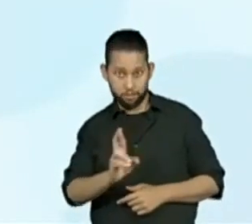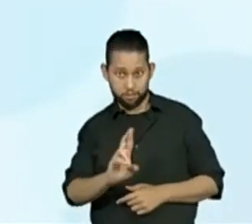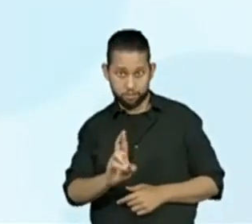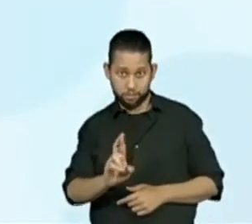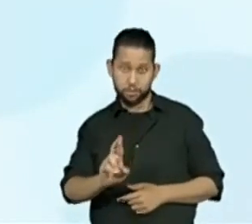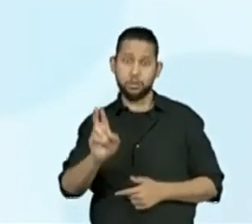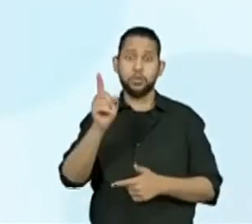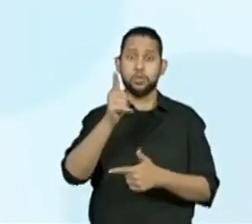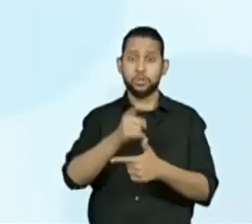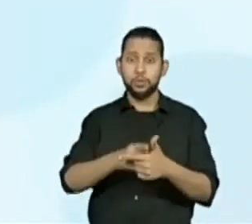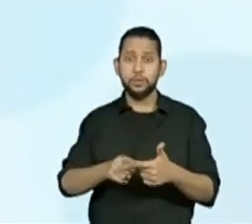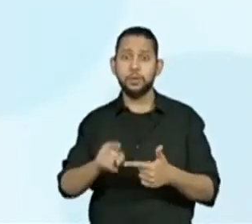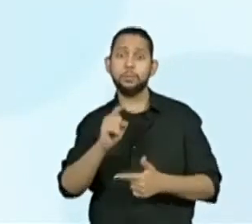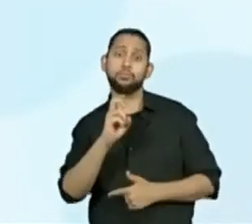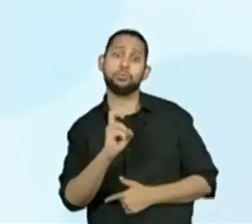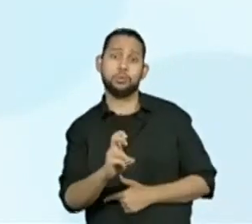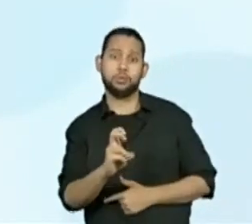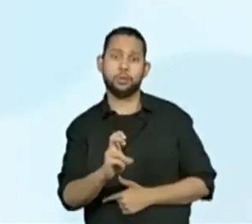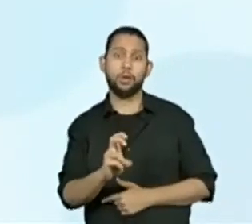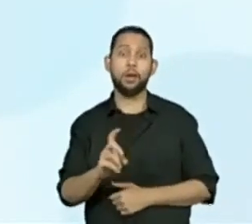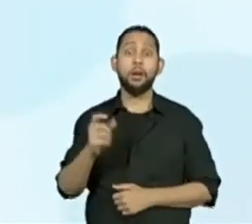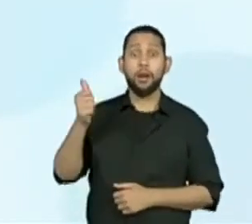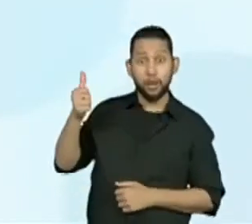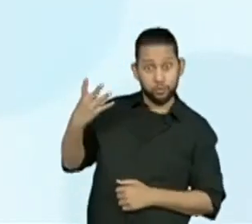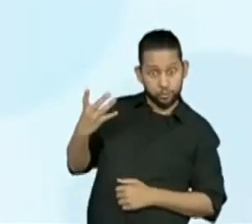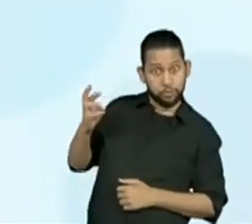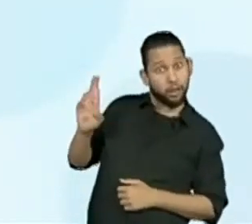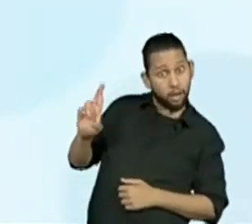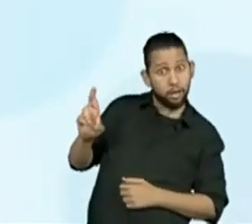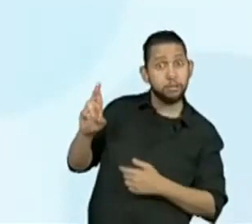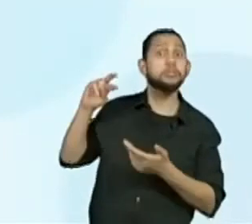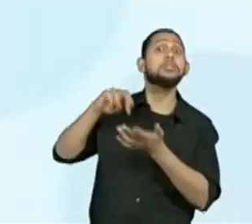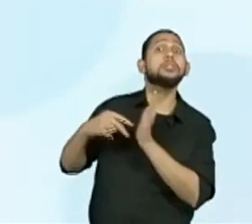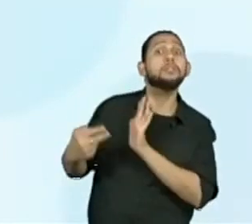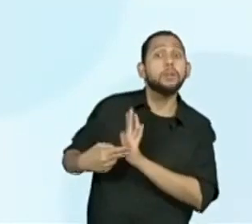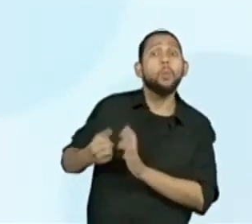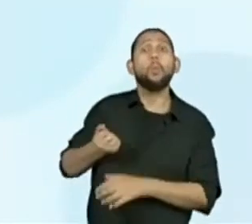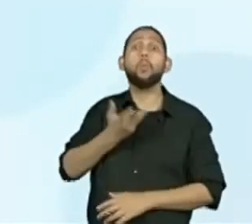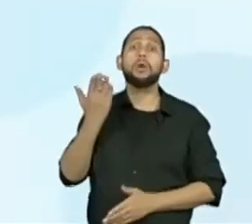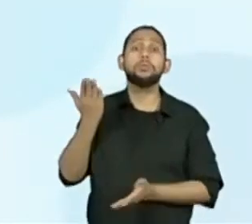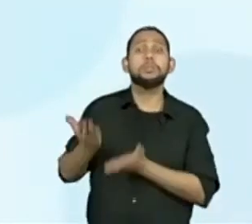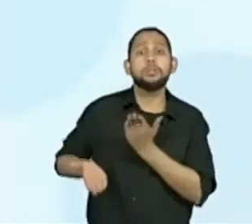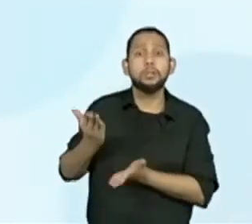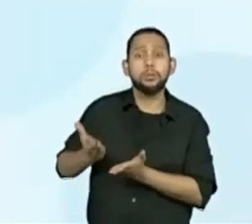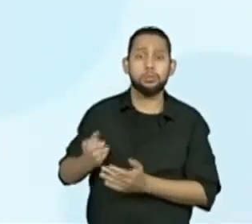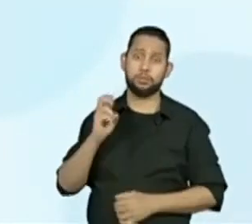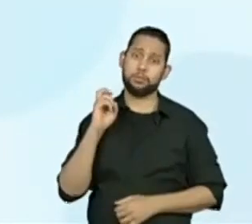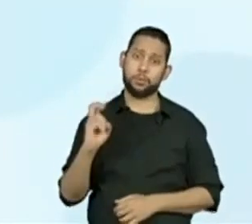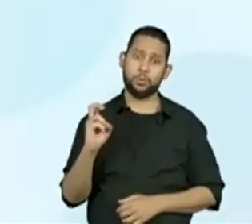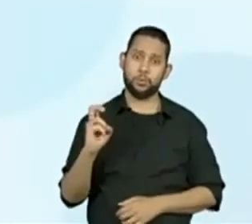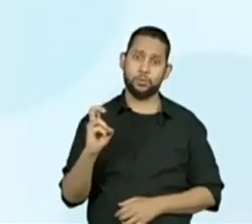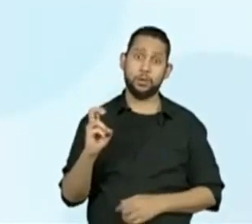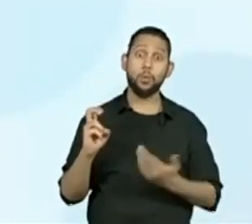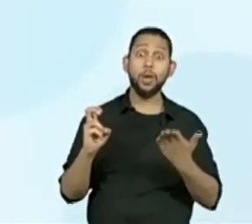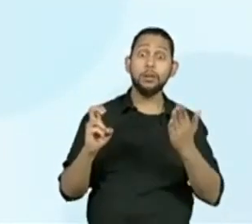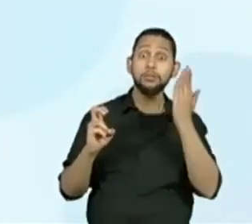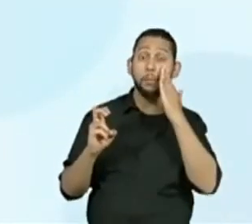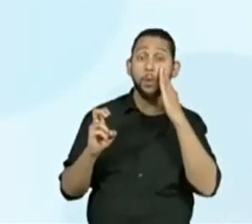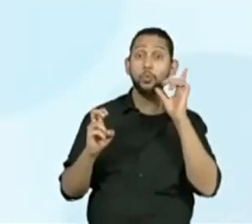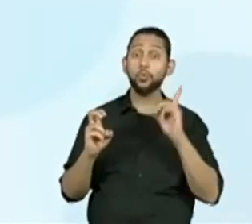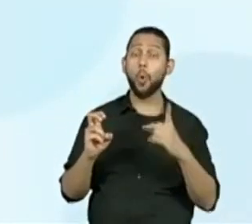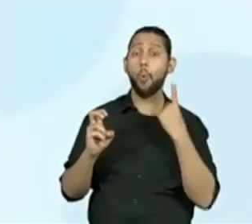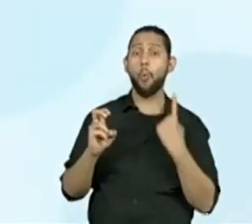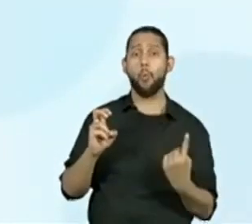por por cinco tá r$ 14 por cinco e aí a gente vai obter